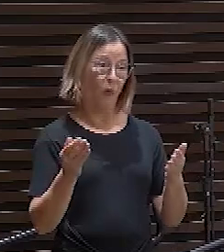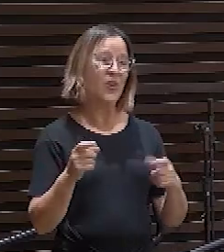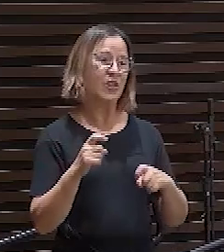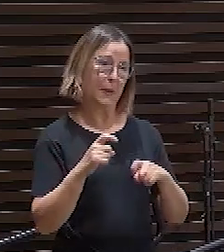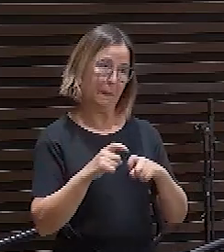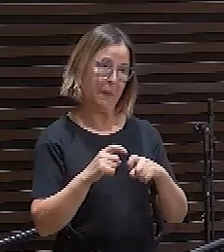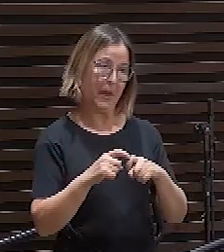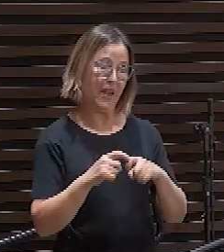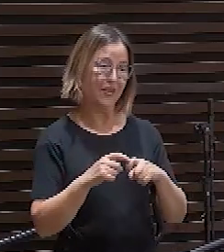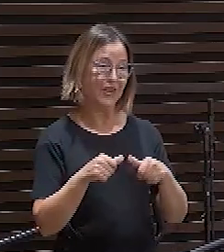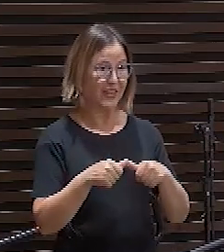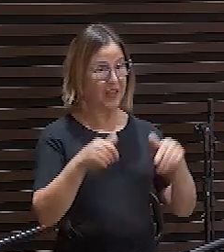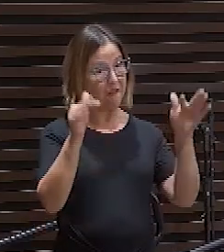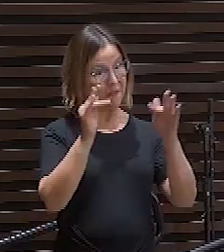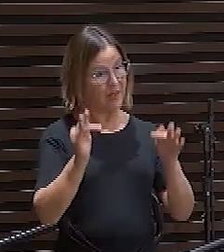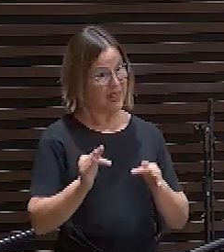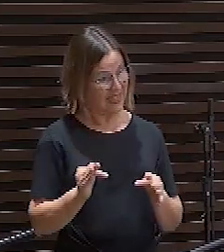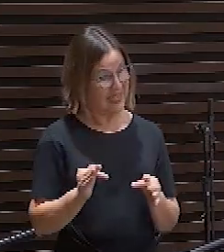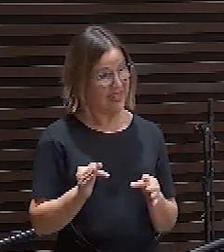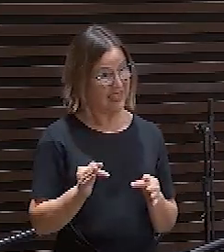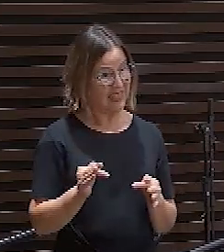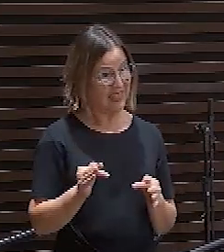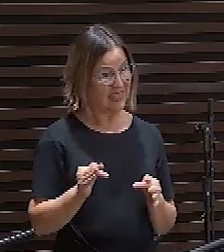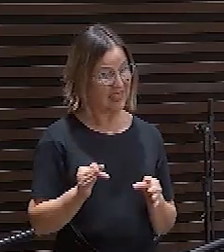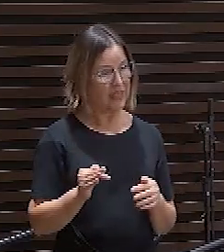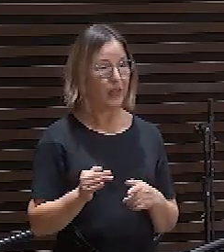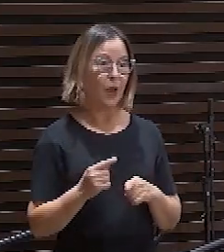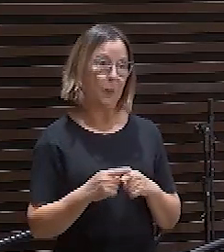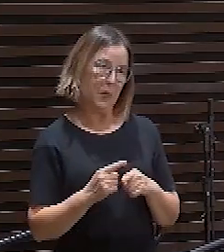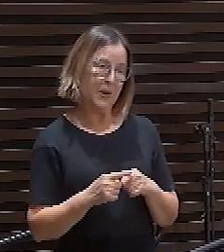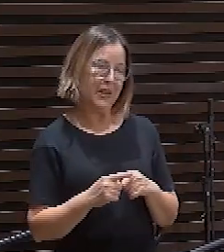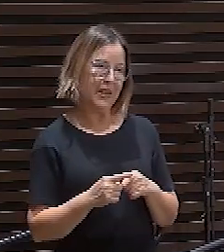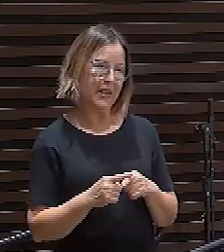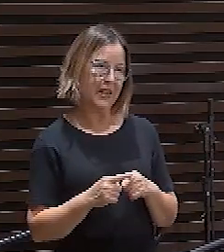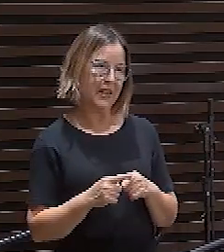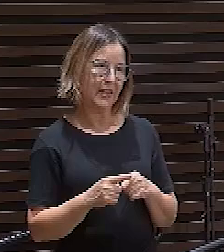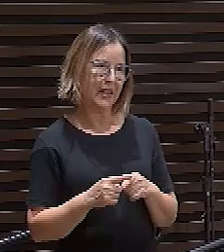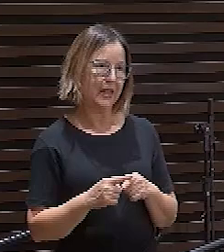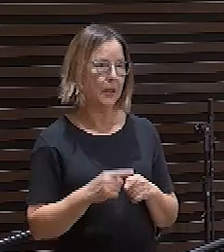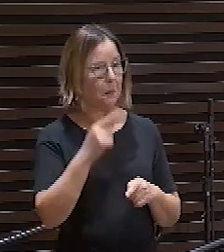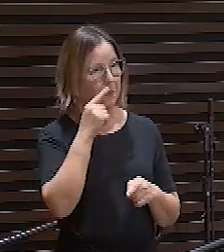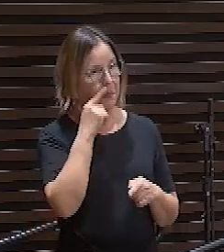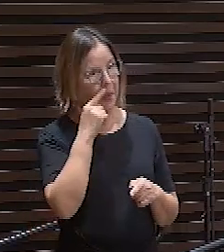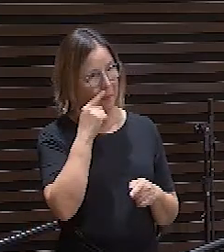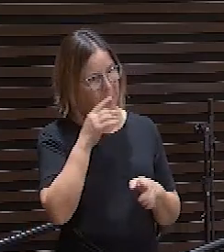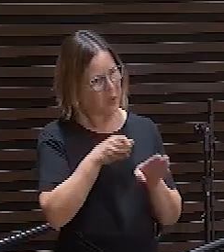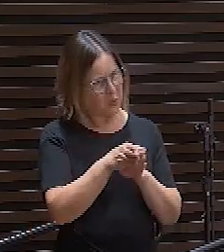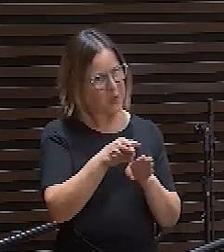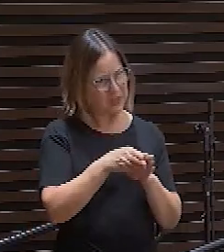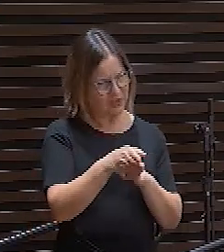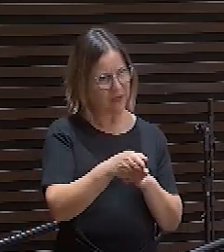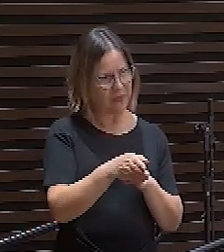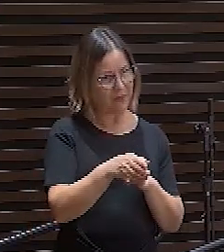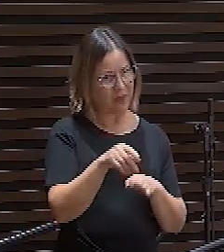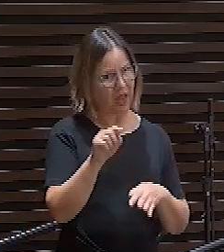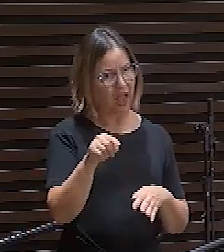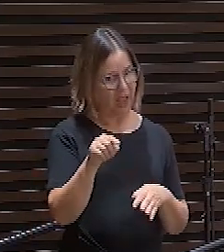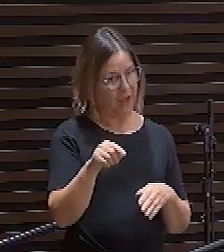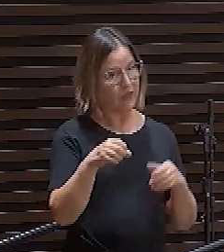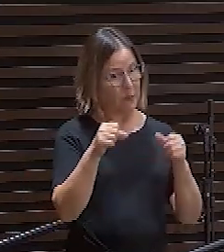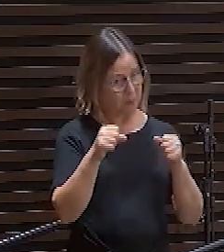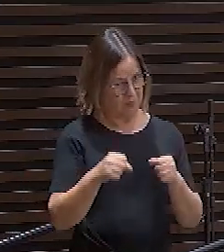está feliz na profissão, porque teve alguém que disse, olha, eu acho que você poderia ser uma coisa